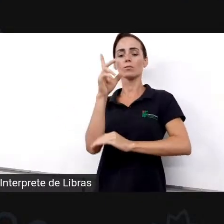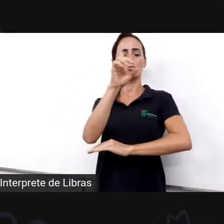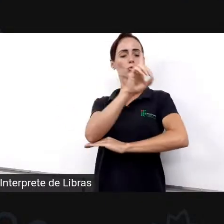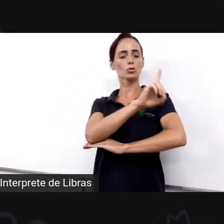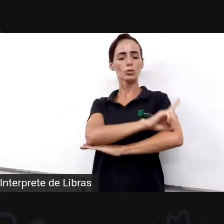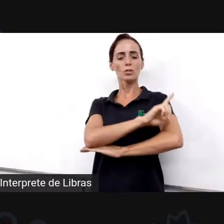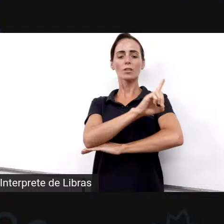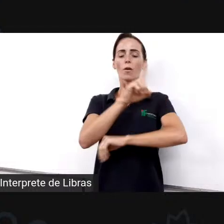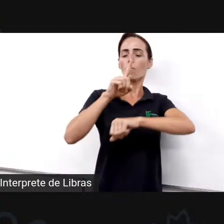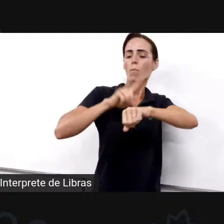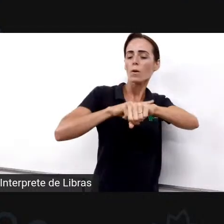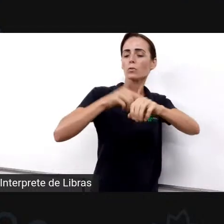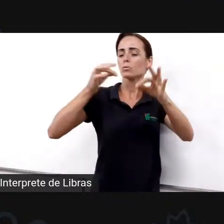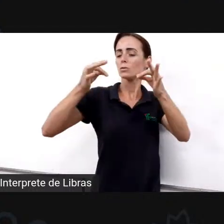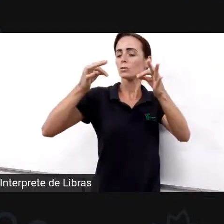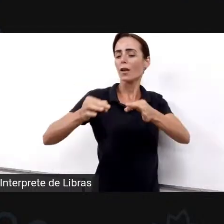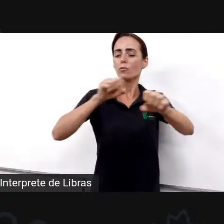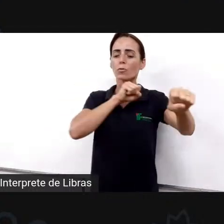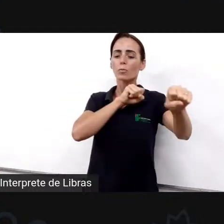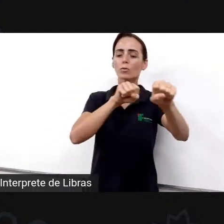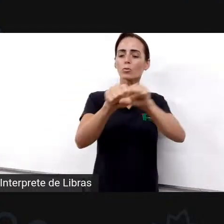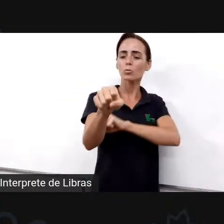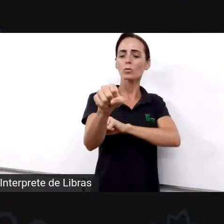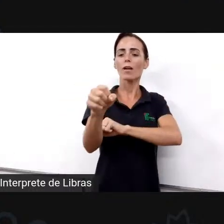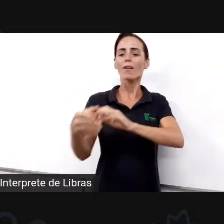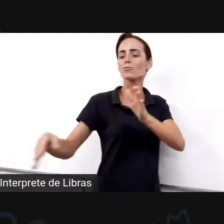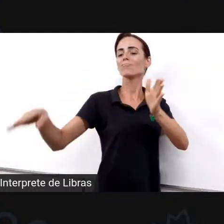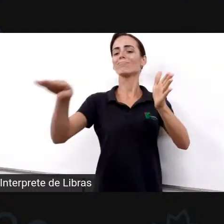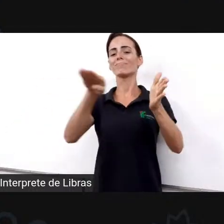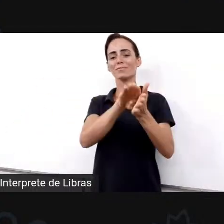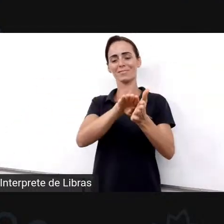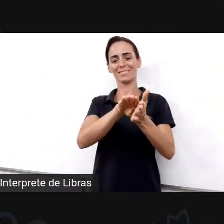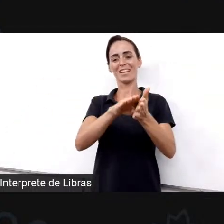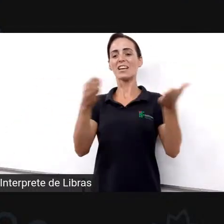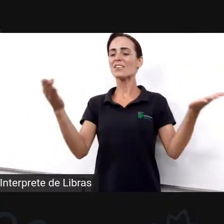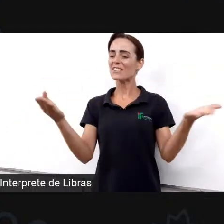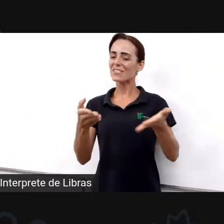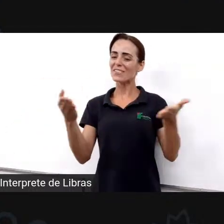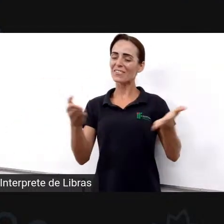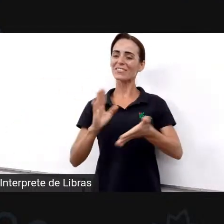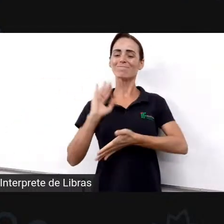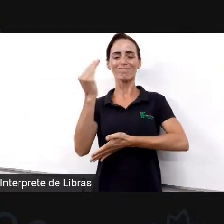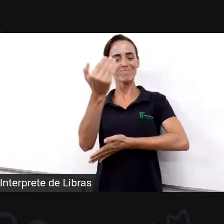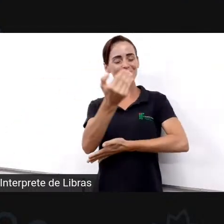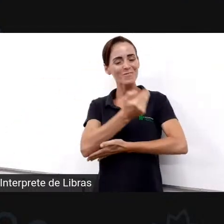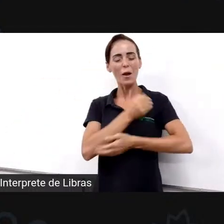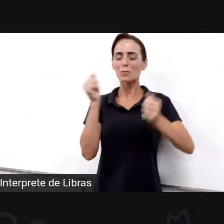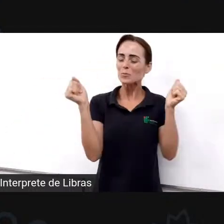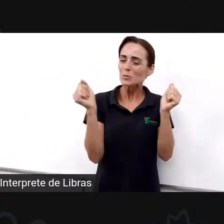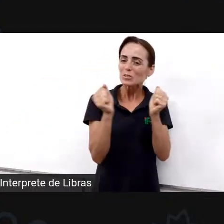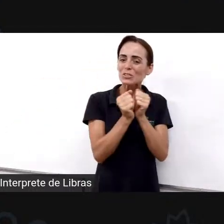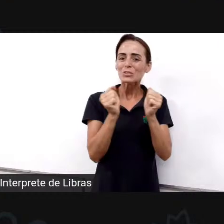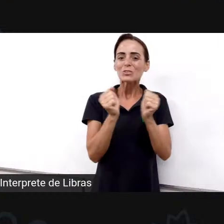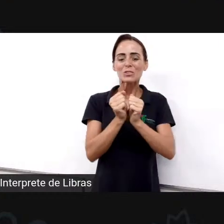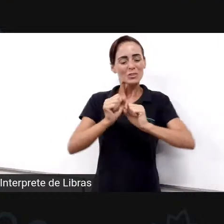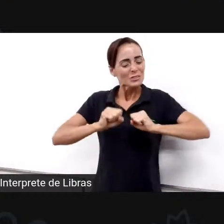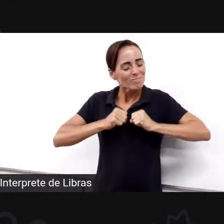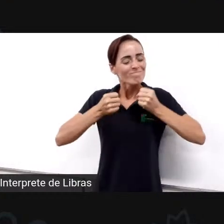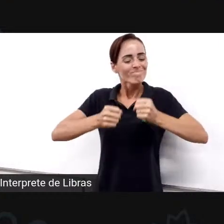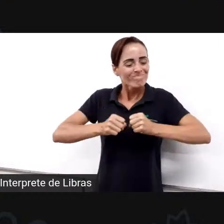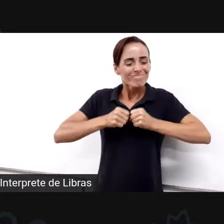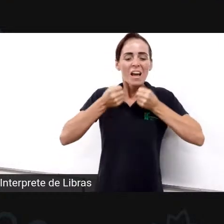E aqui estamos nós hoje. E por que não da forma com a qual nós mais nos dedicamos? Dessa forma